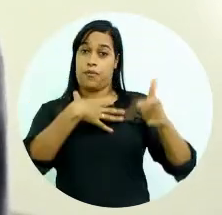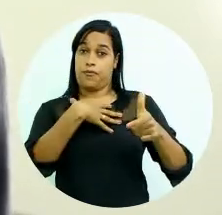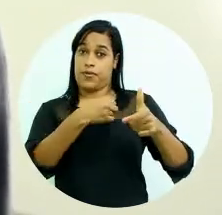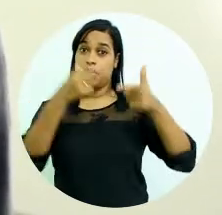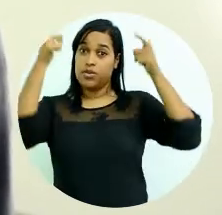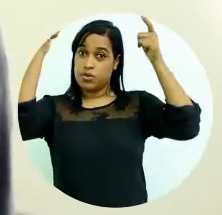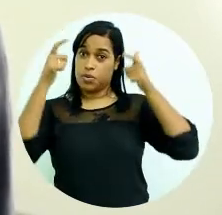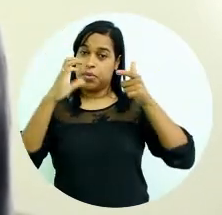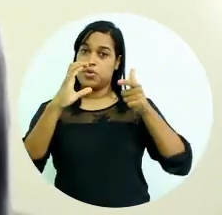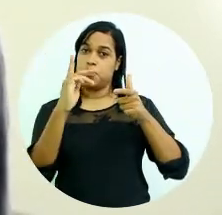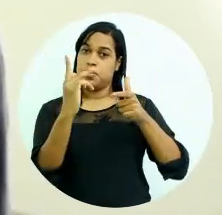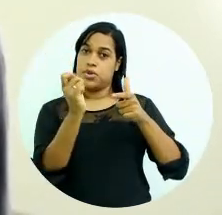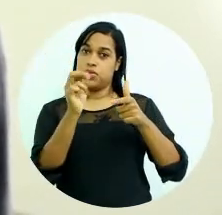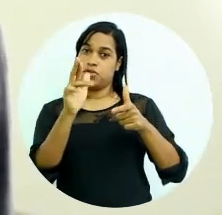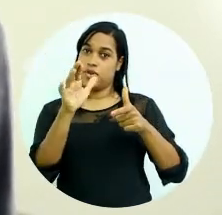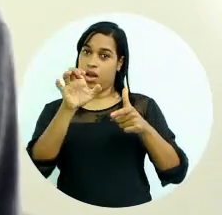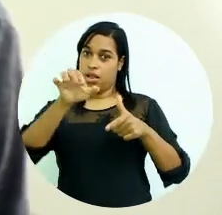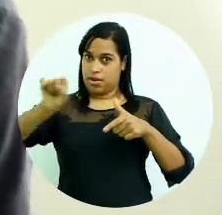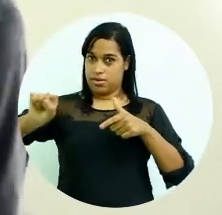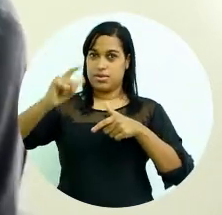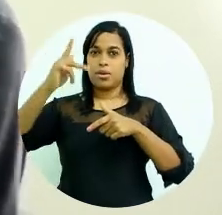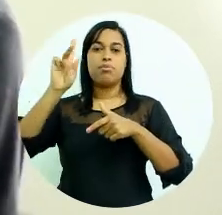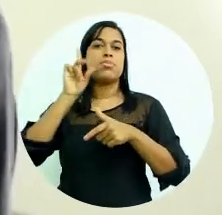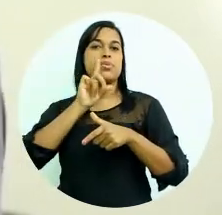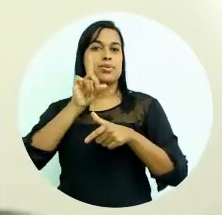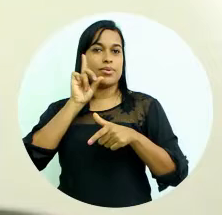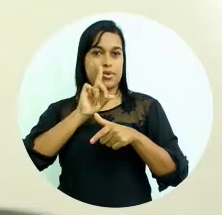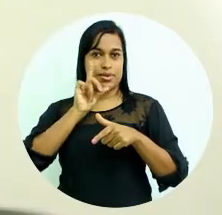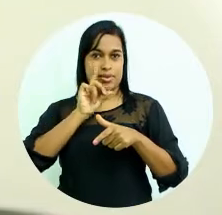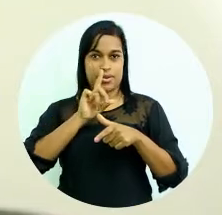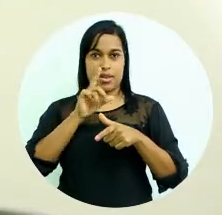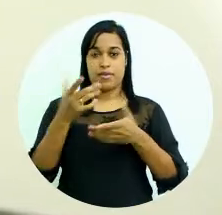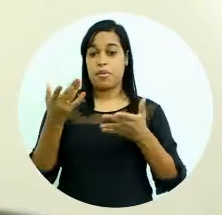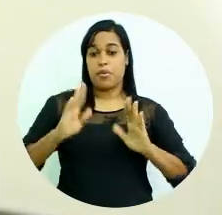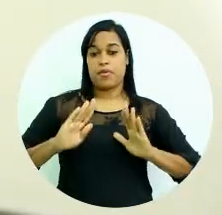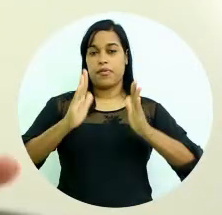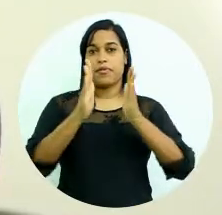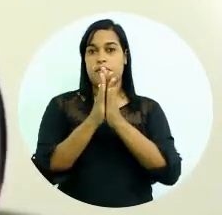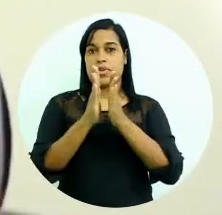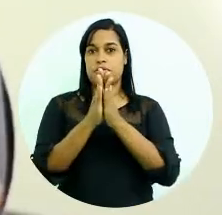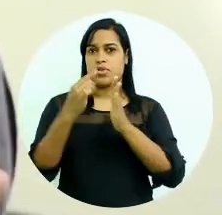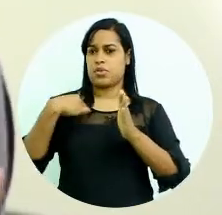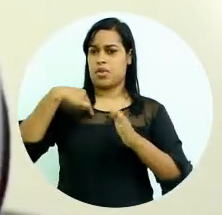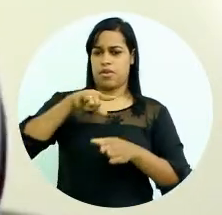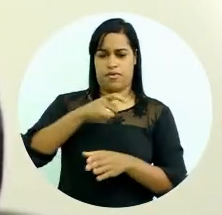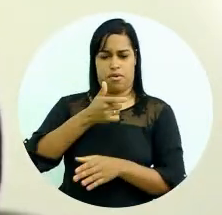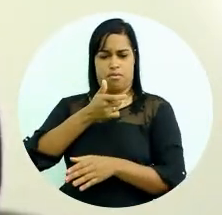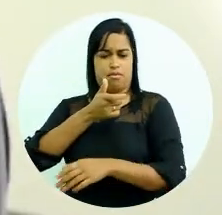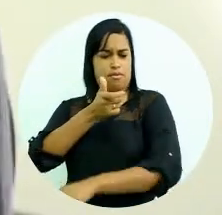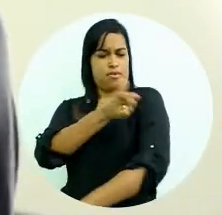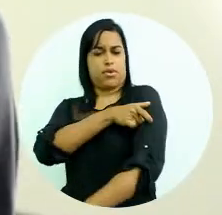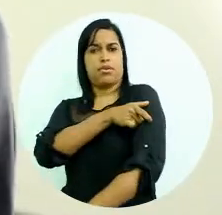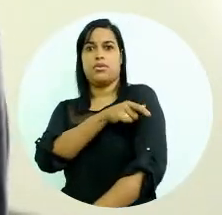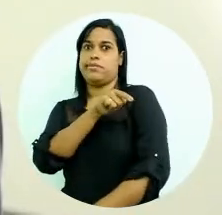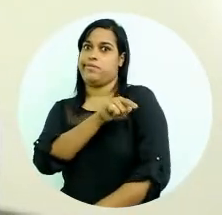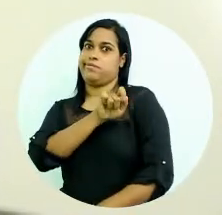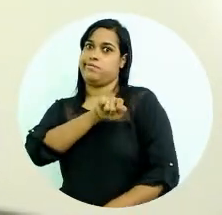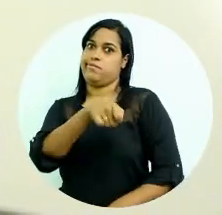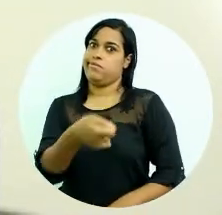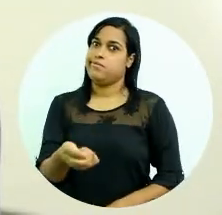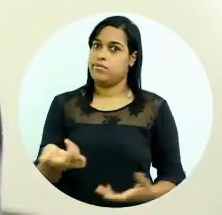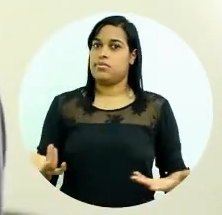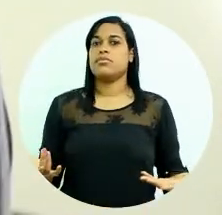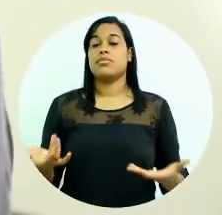filho do príncipe Charles da Inglaterra, ele foi para uma comemoração com uma suástica no braço. Isso teve uma